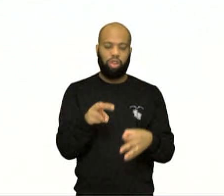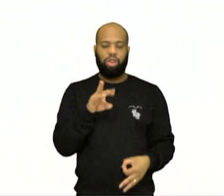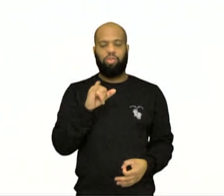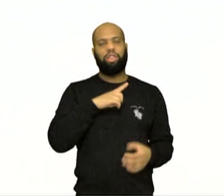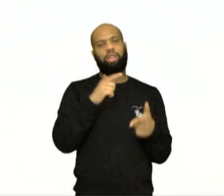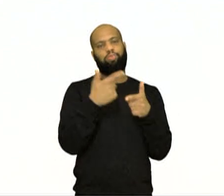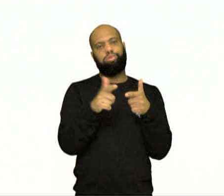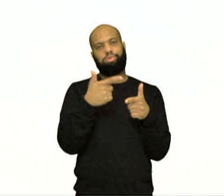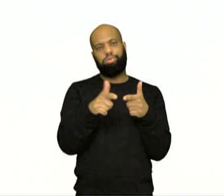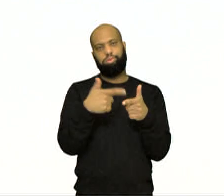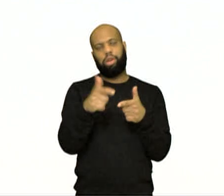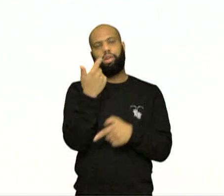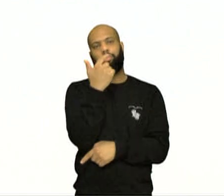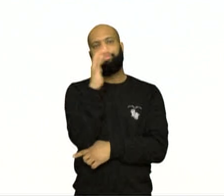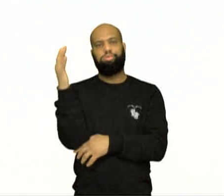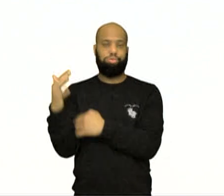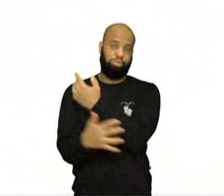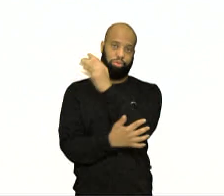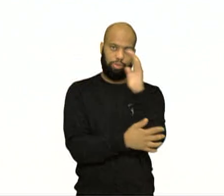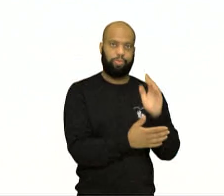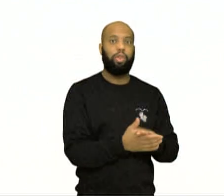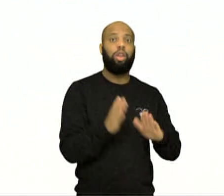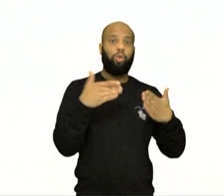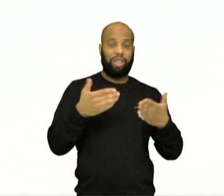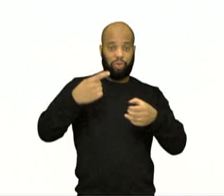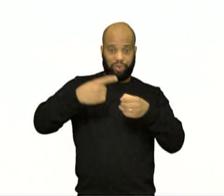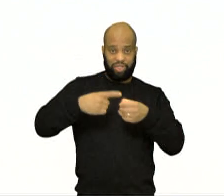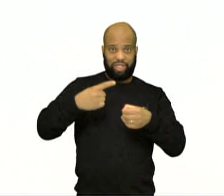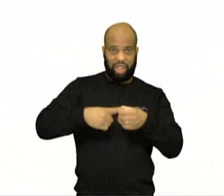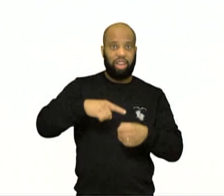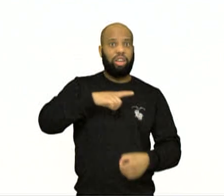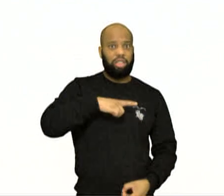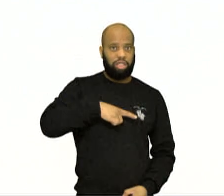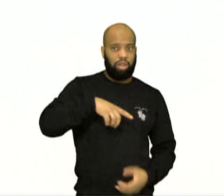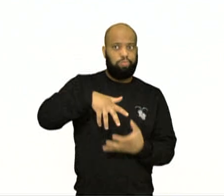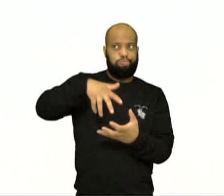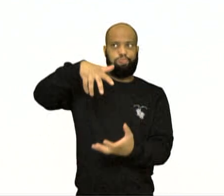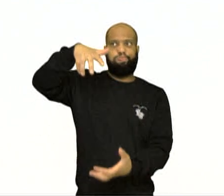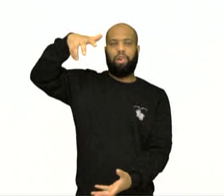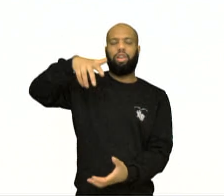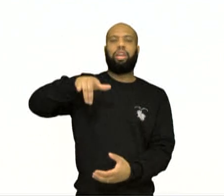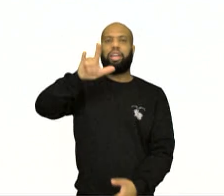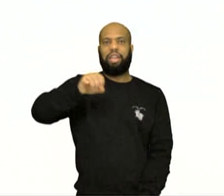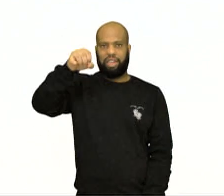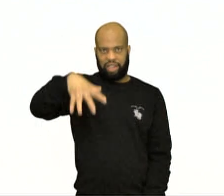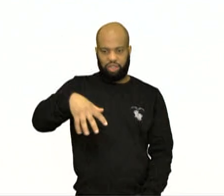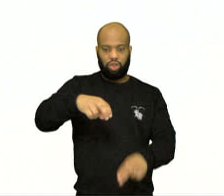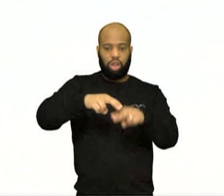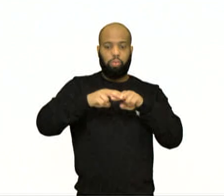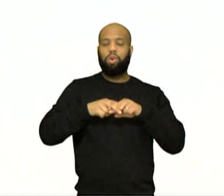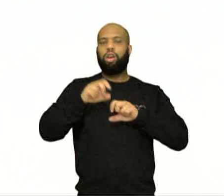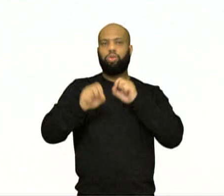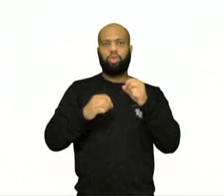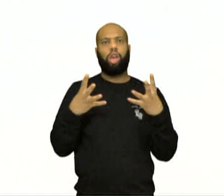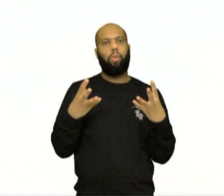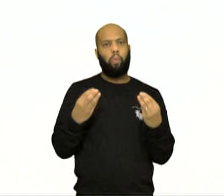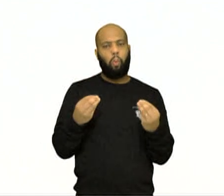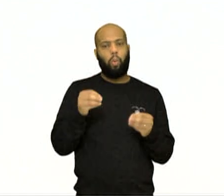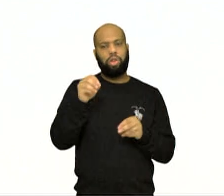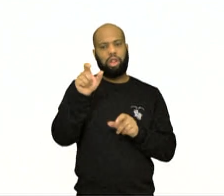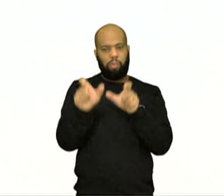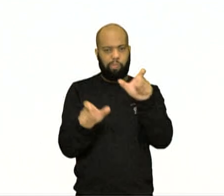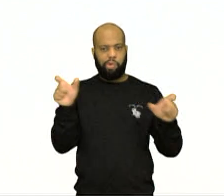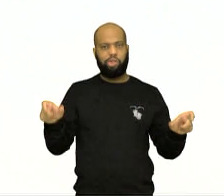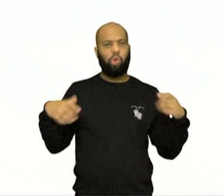problemas ambientais, né? Entenda que as cidades produzem grande quantidade de lixo diariamente por causa da concentração de população